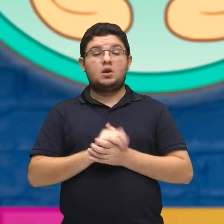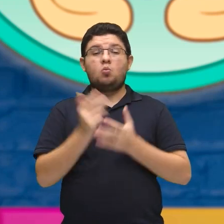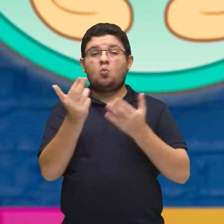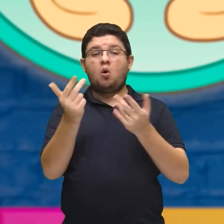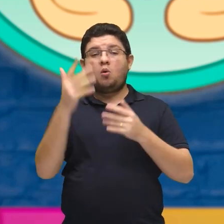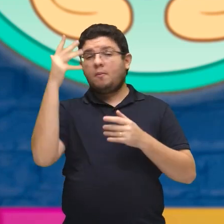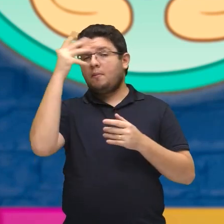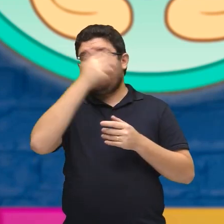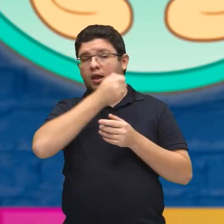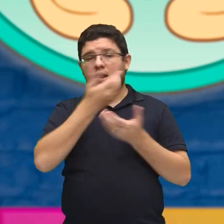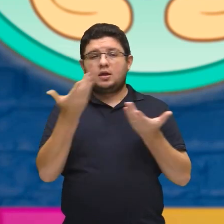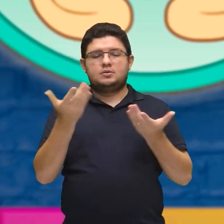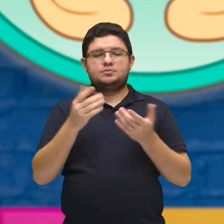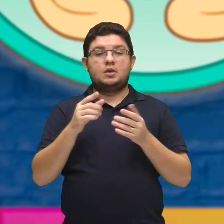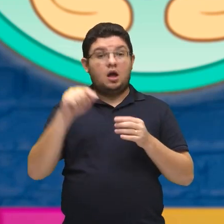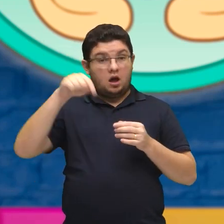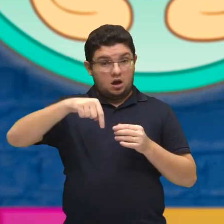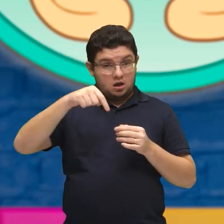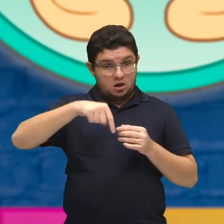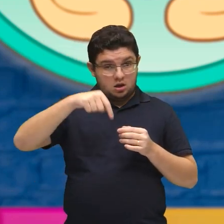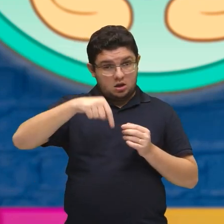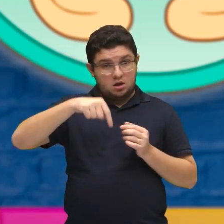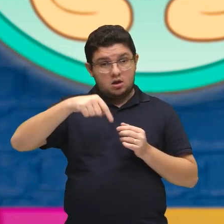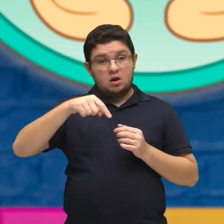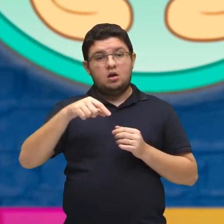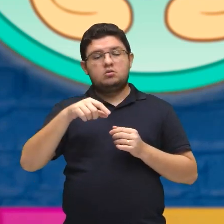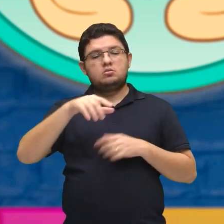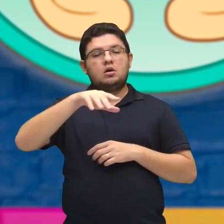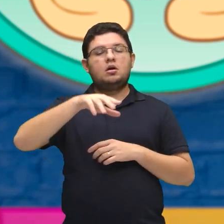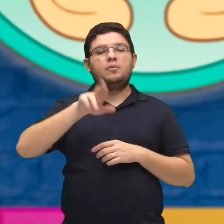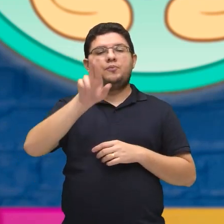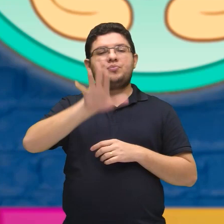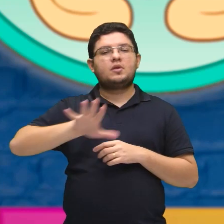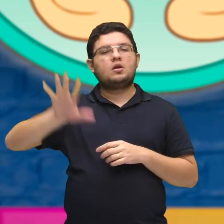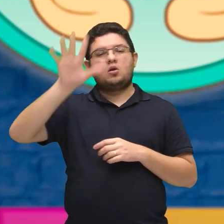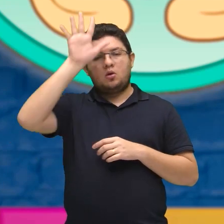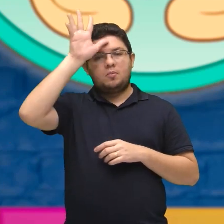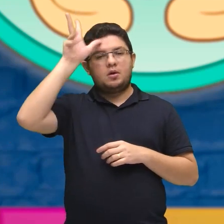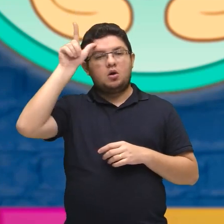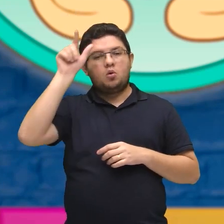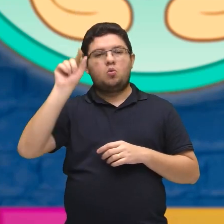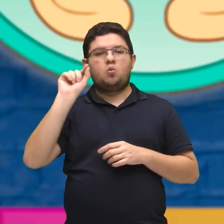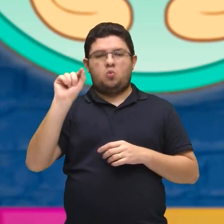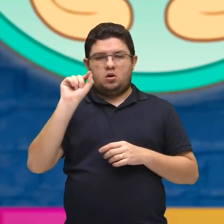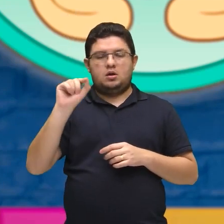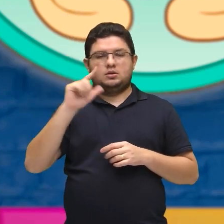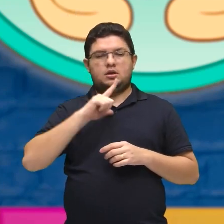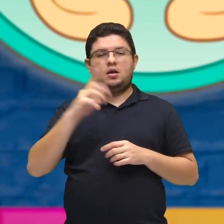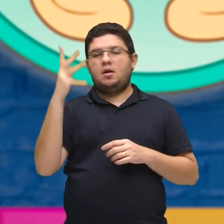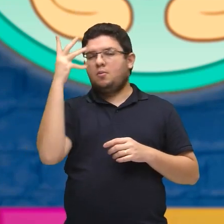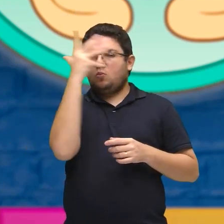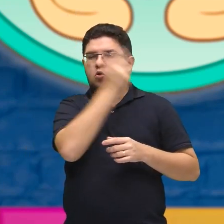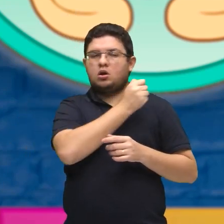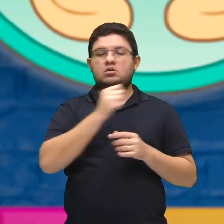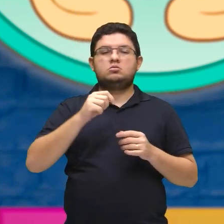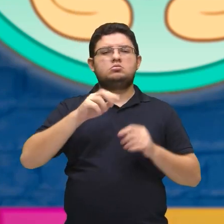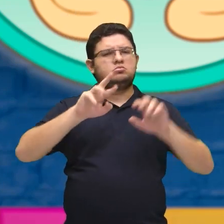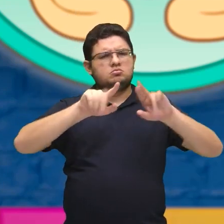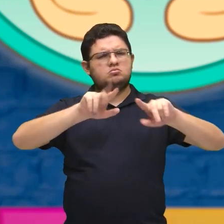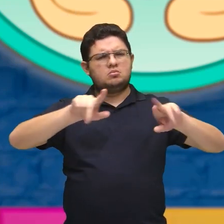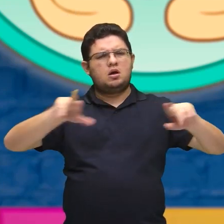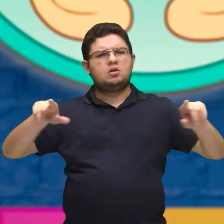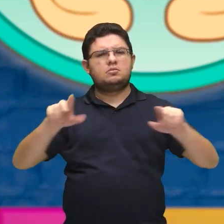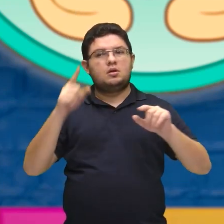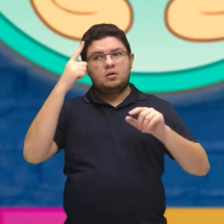temos vários traços de beleza. Por que prender-se a apenas um, né? Então,